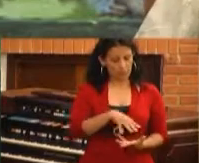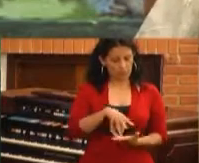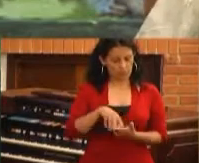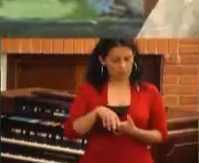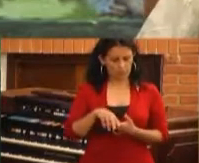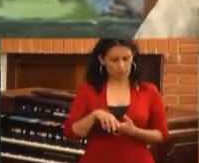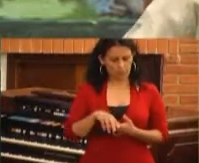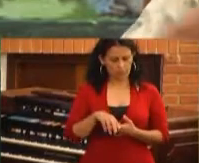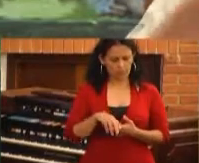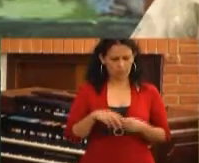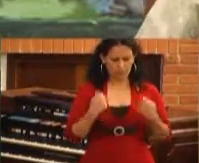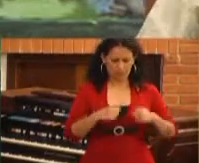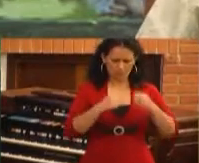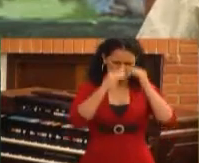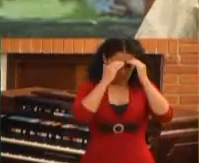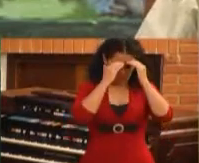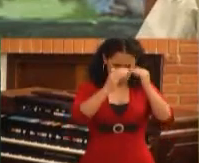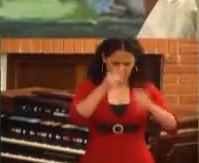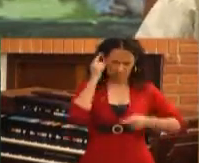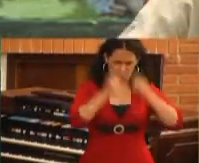Não.